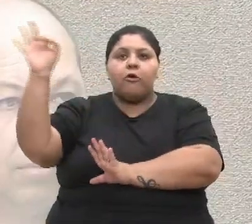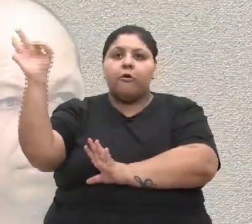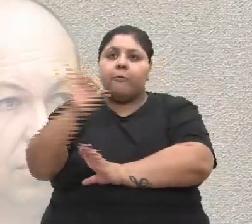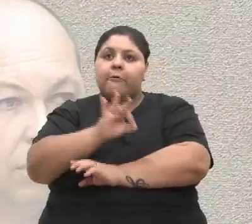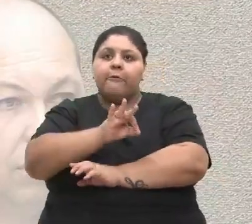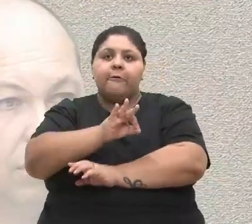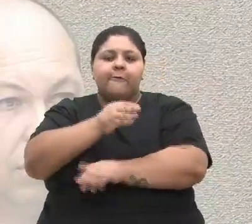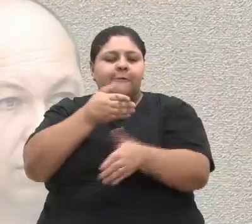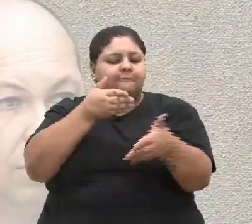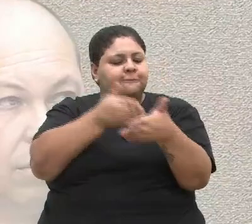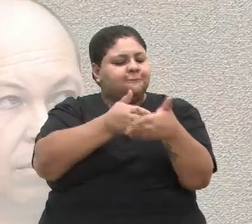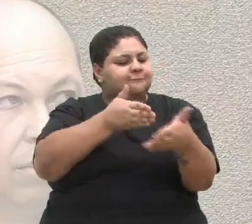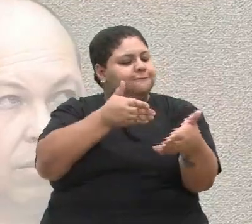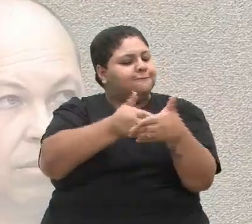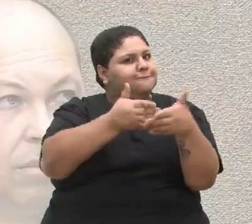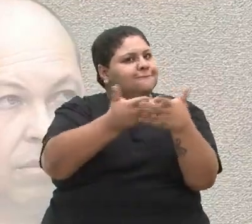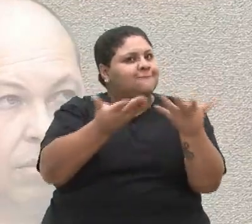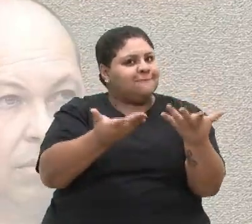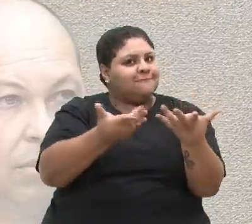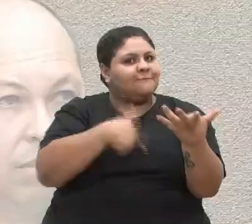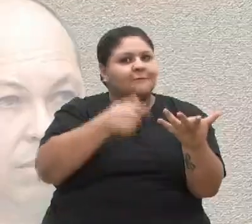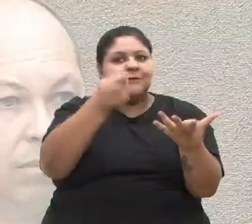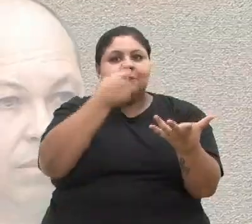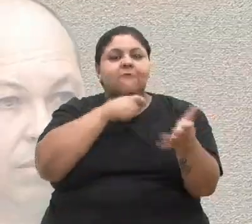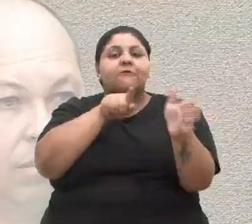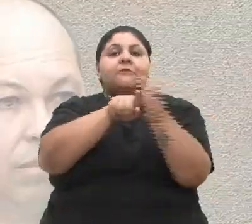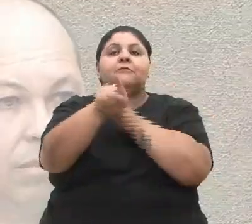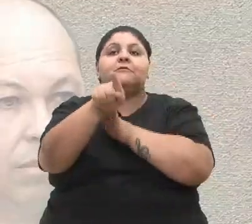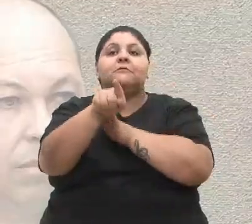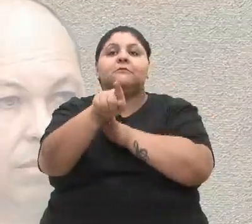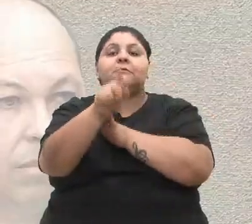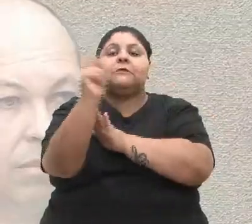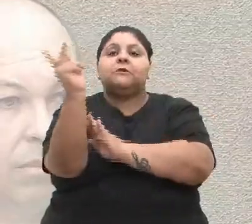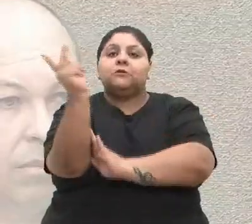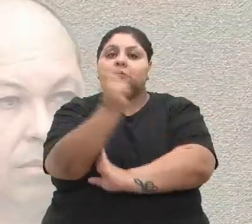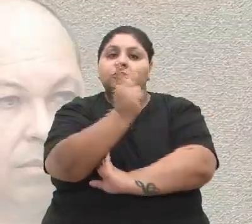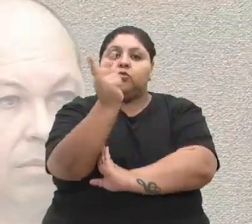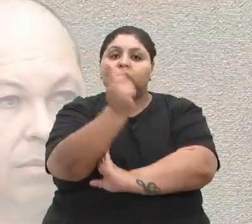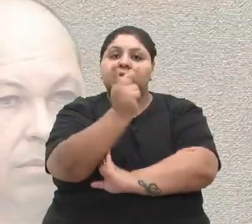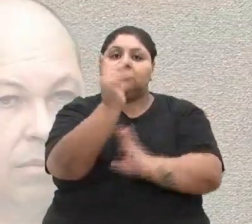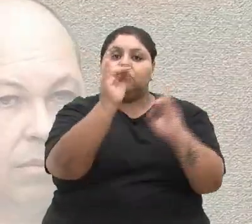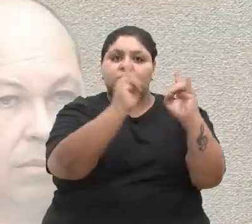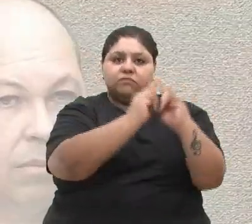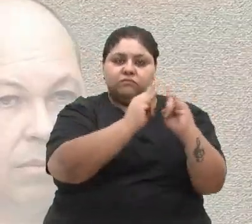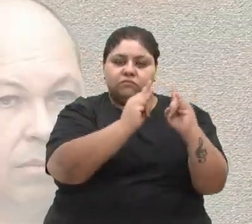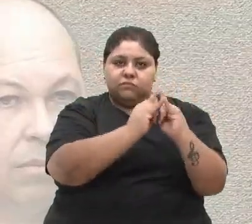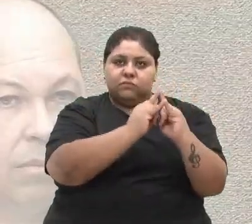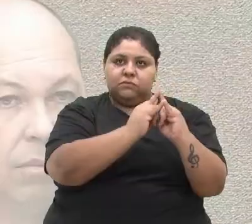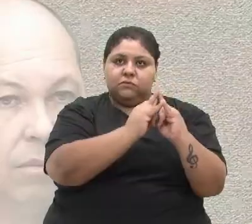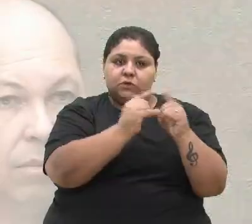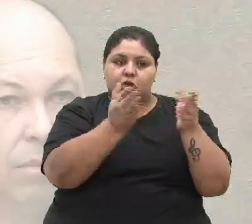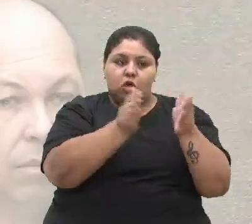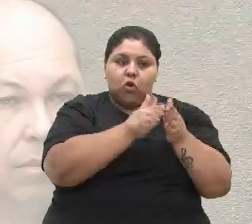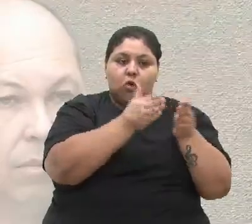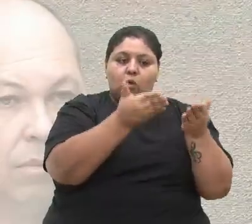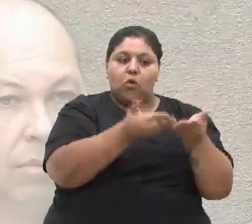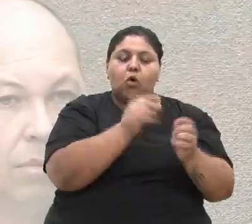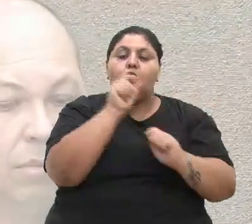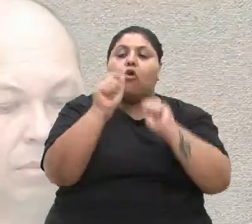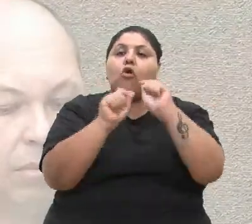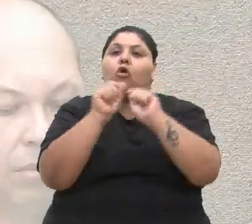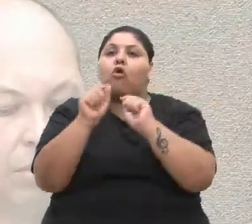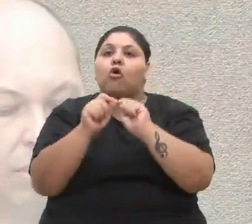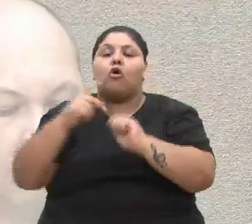trave. Então eu faço uma pergunta para essas duas entidades, para essas duas comissões. O que